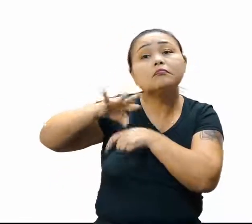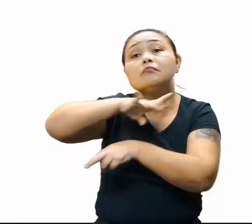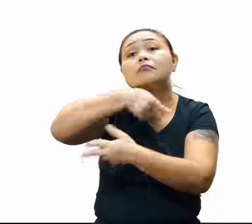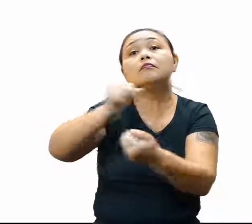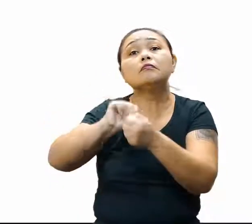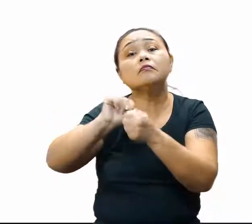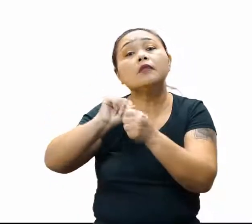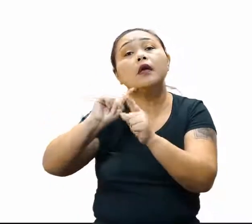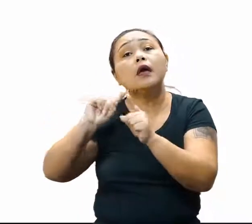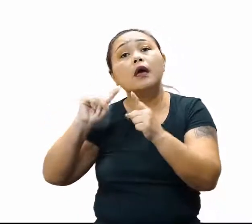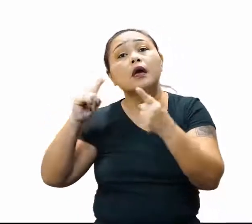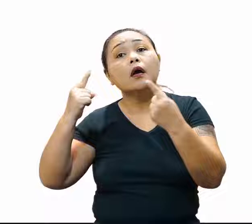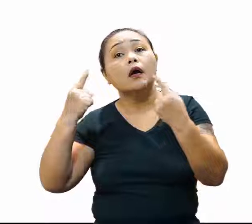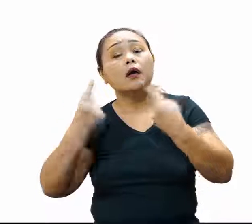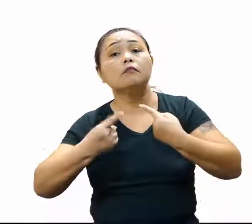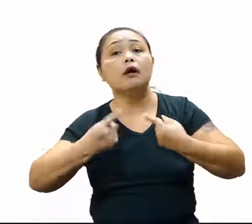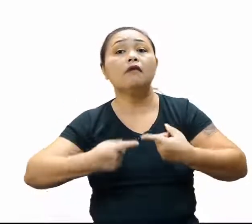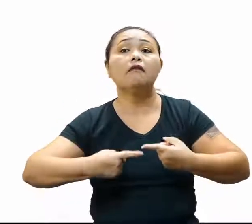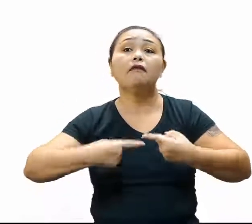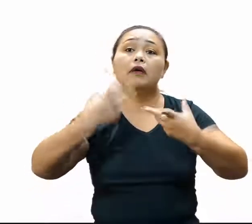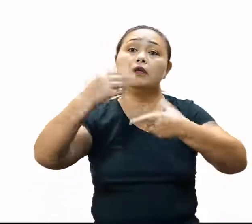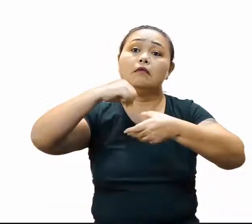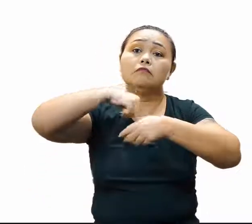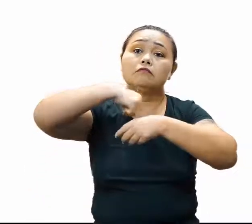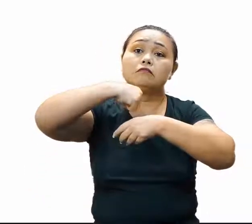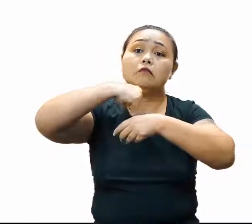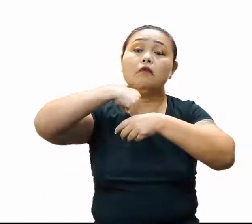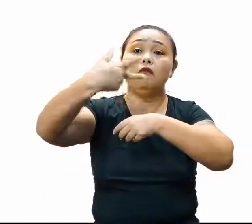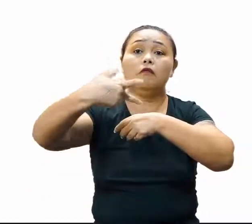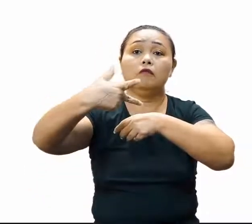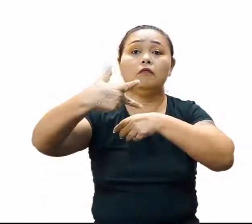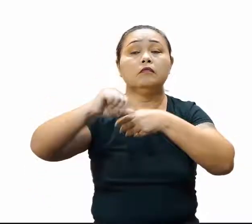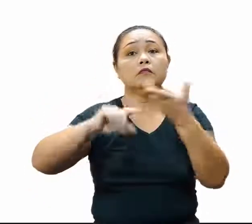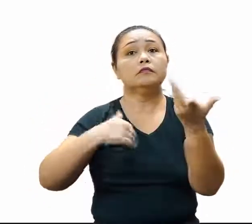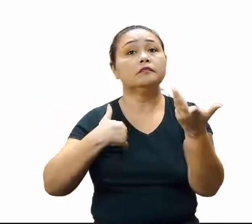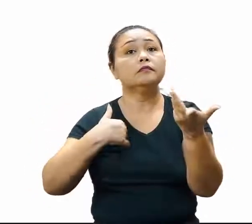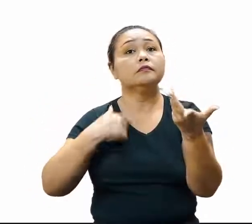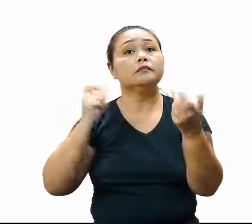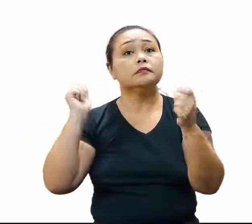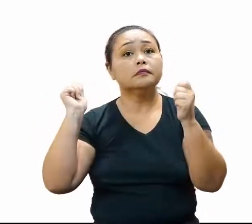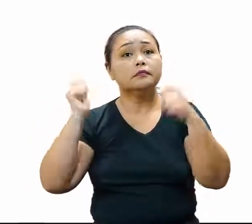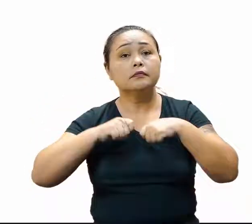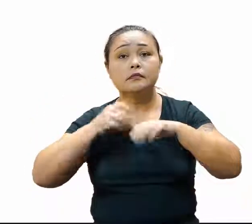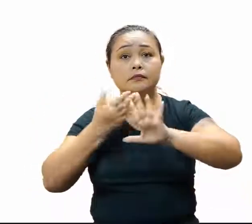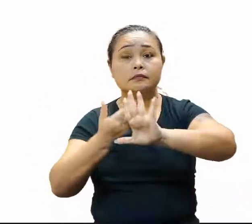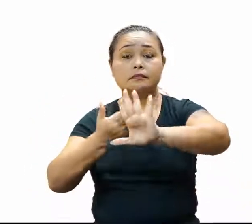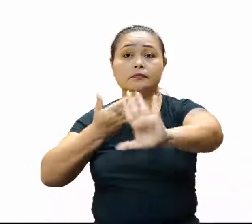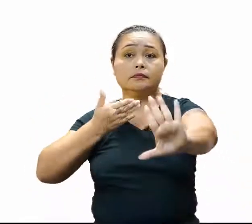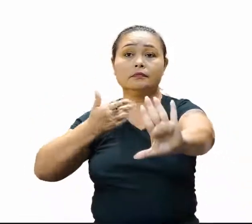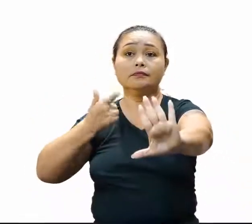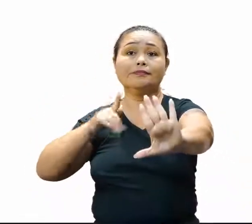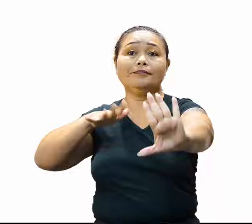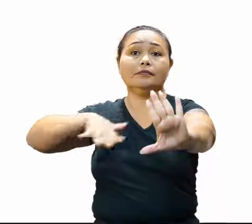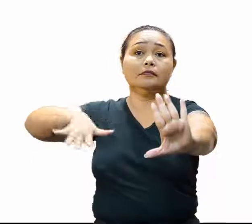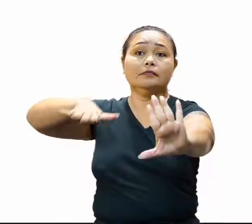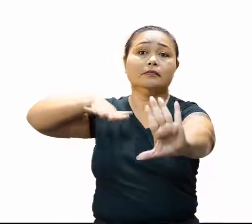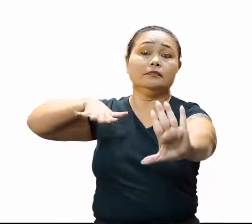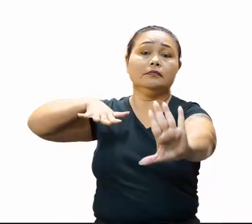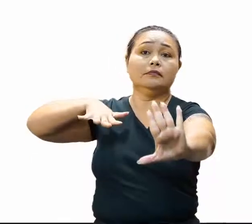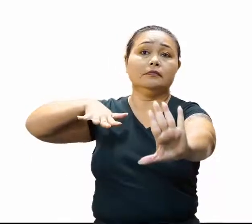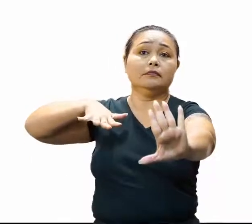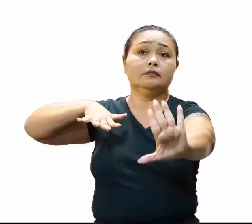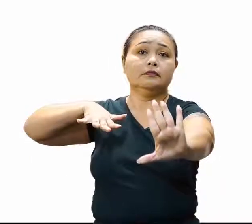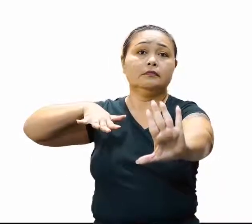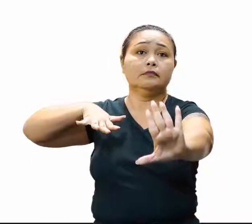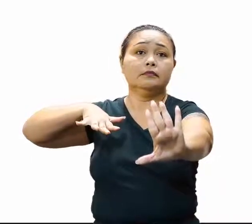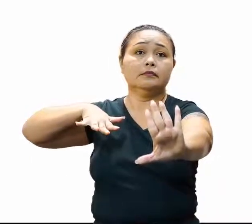para a exportação, tendo ocorrido o seu isolamento geográfico, a sua